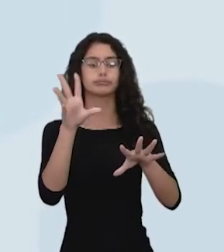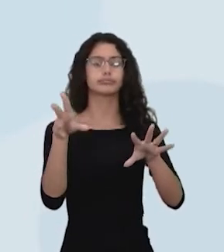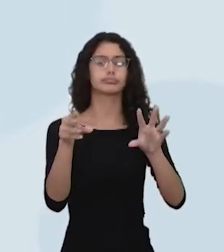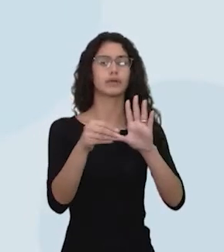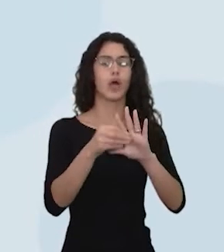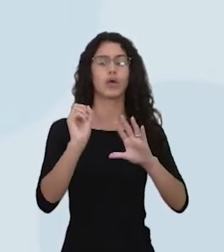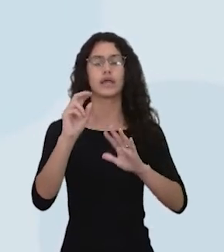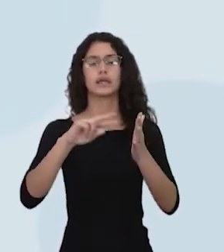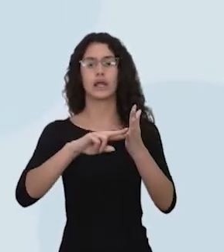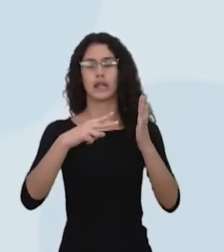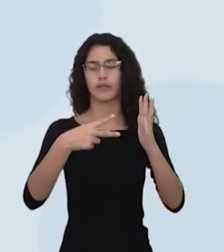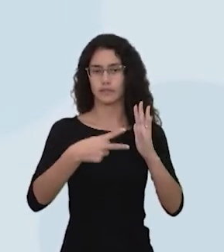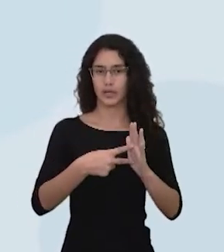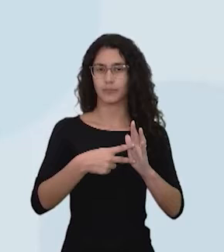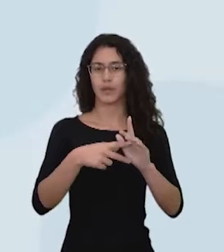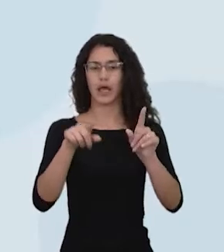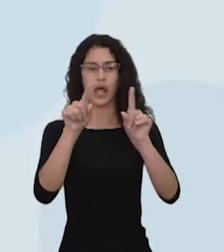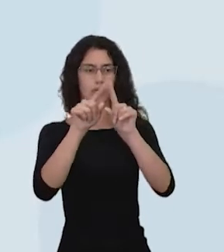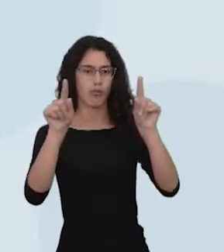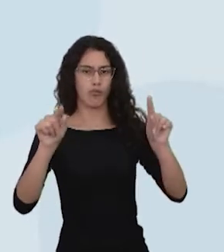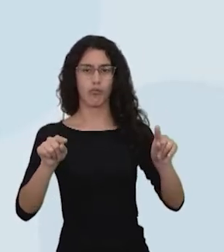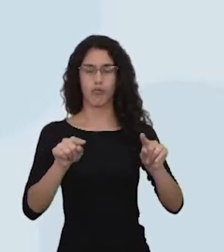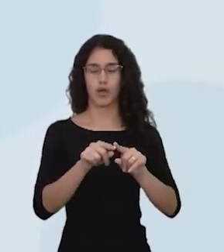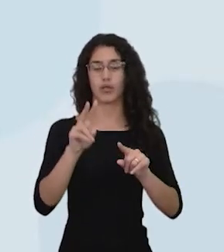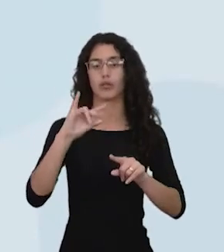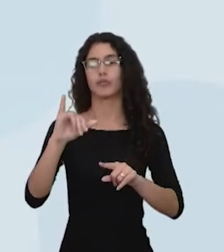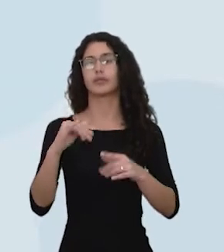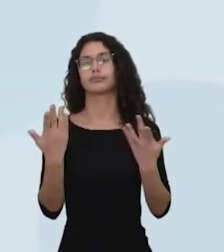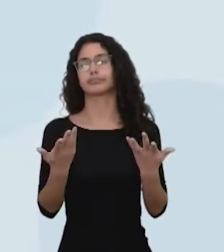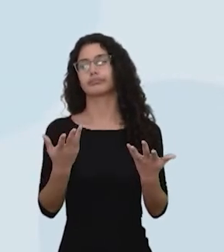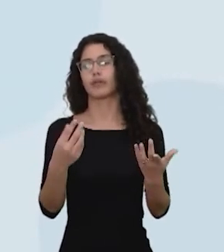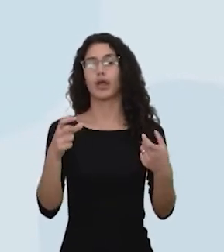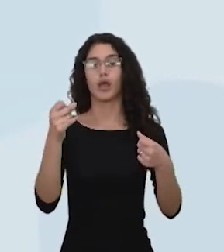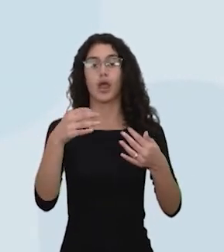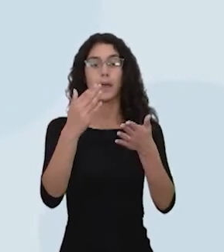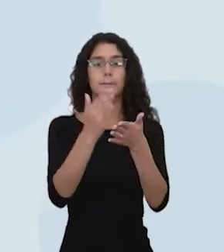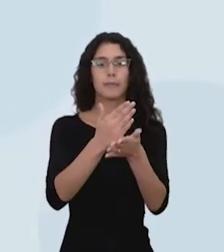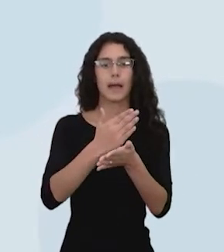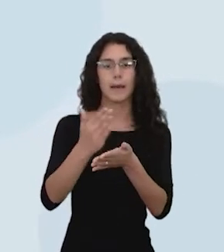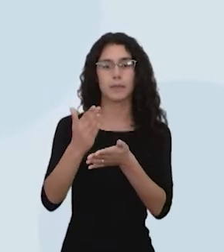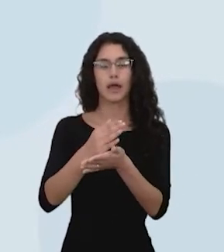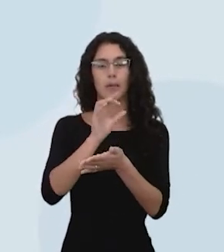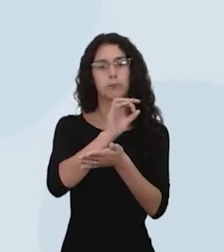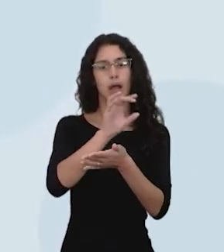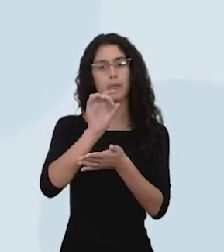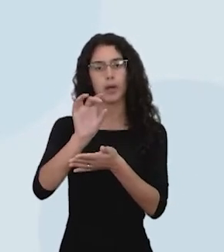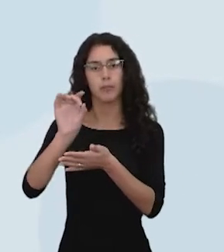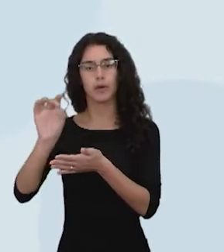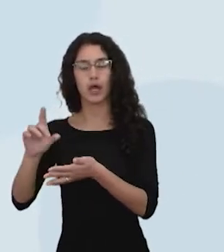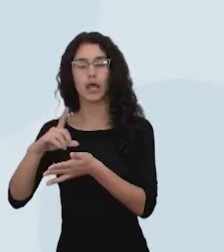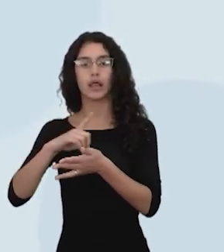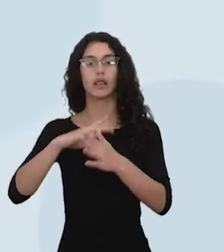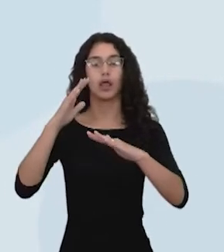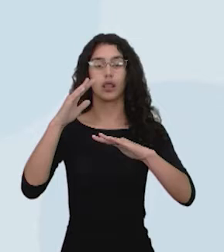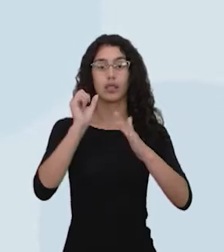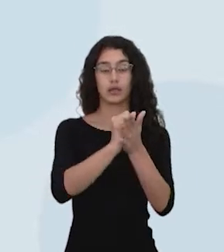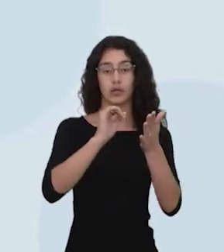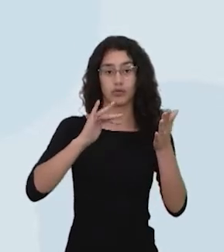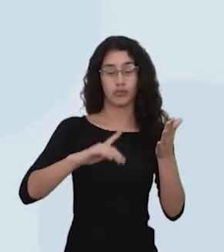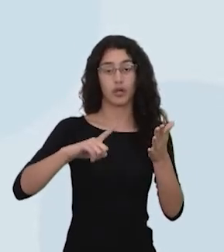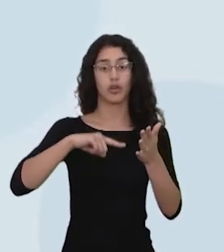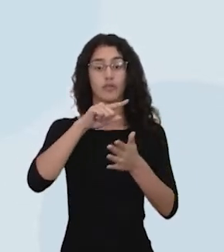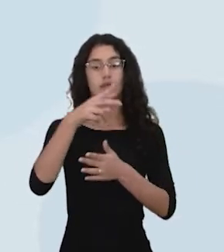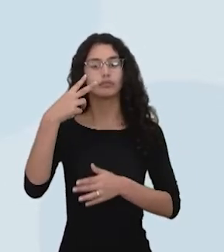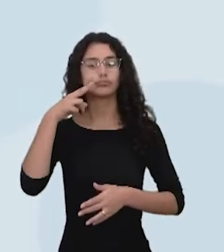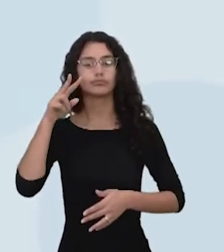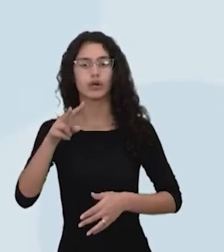isso significa? Esse quadro, ele vai, vamos dizer assim, destrinchar cada uma das atividades que